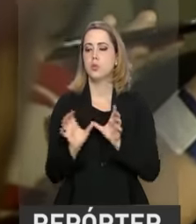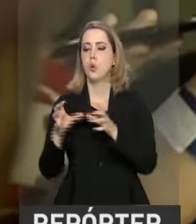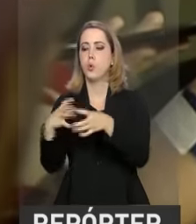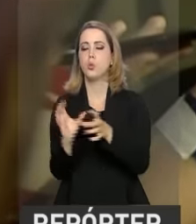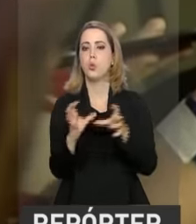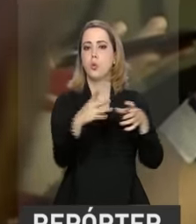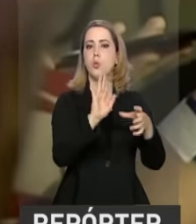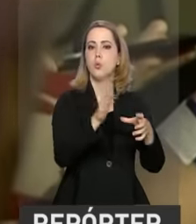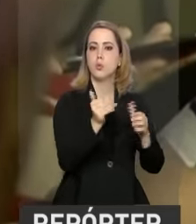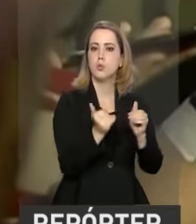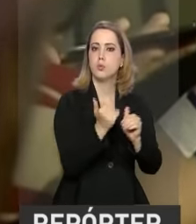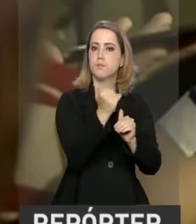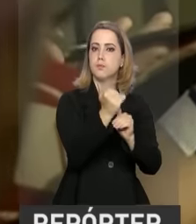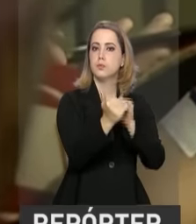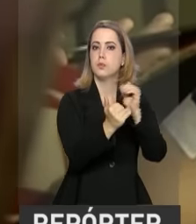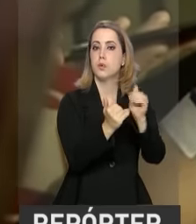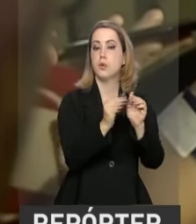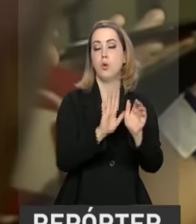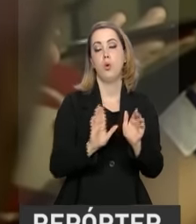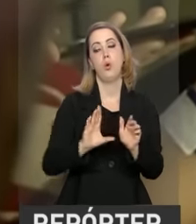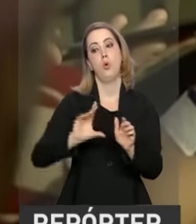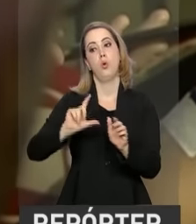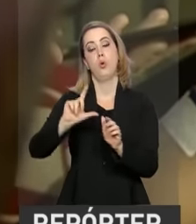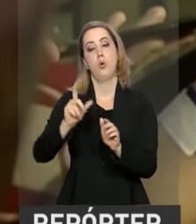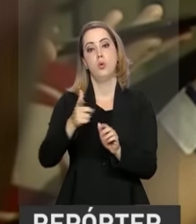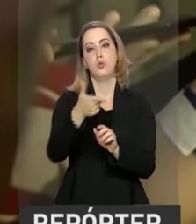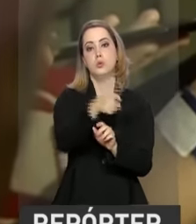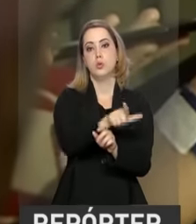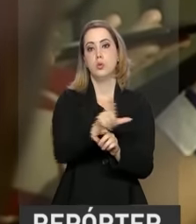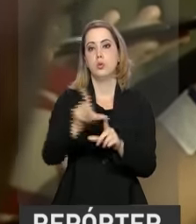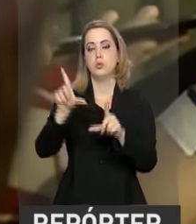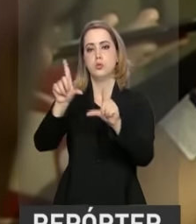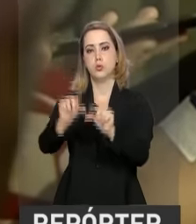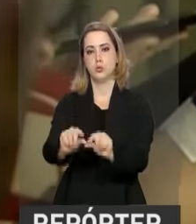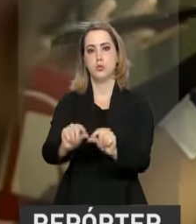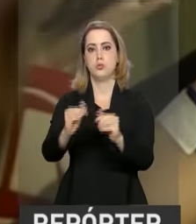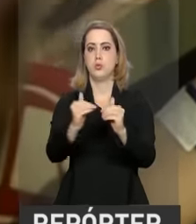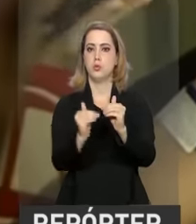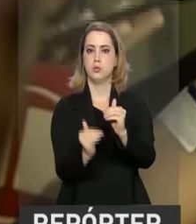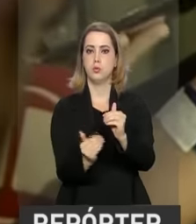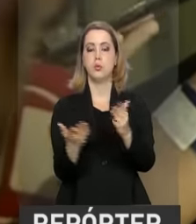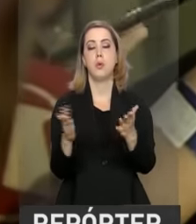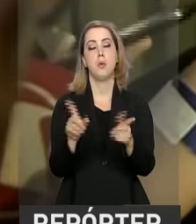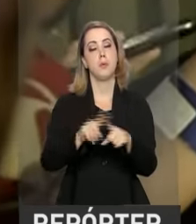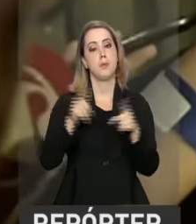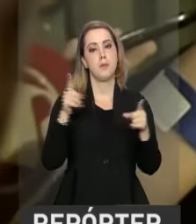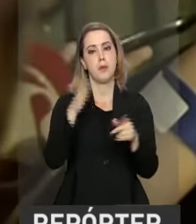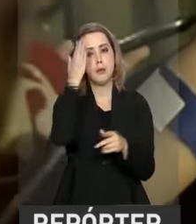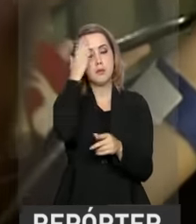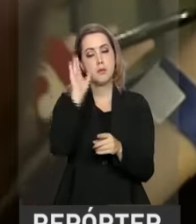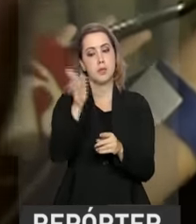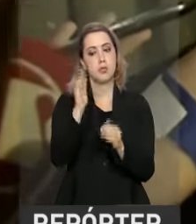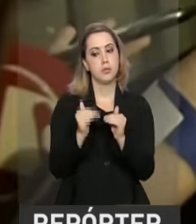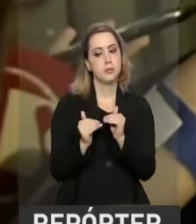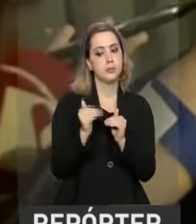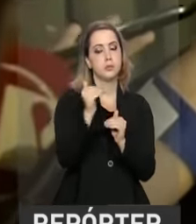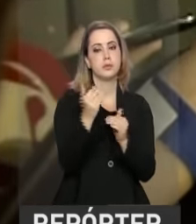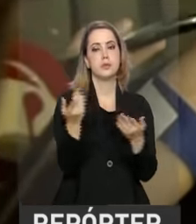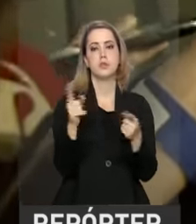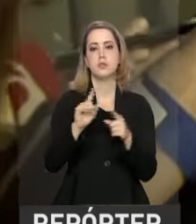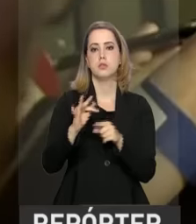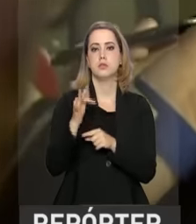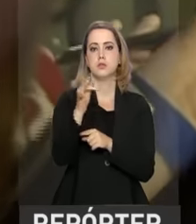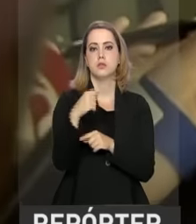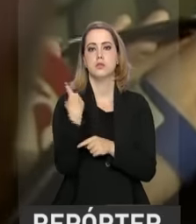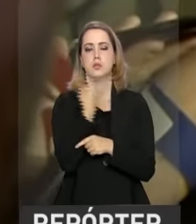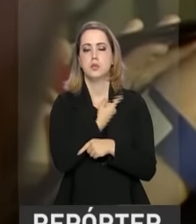setores já crescendo, outros setores diminuindo a queda, mas com perspectiva de crescimento. E no devido tempo nós teremos